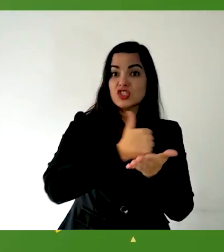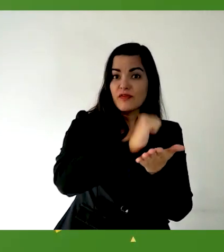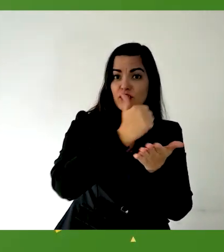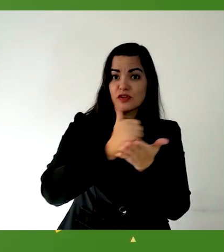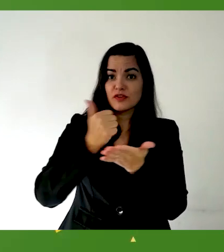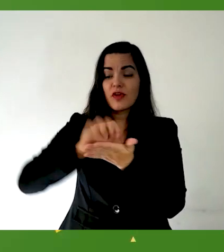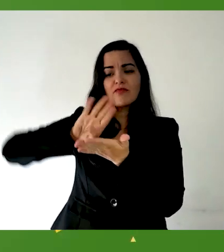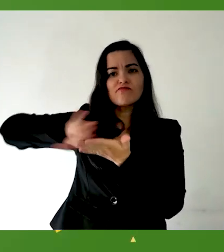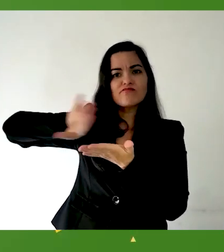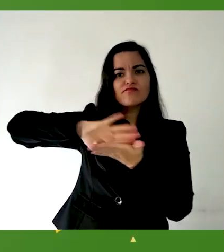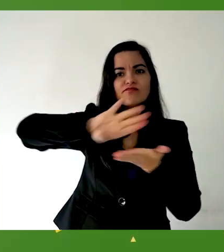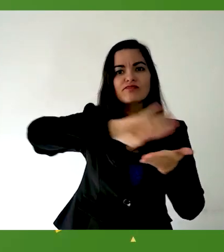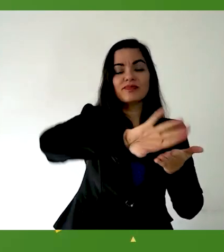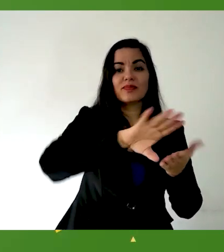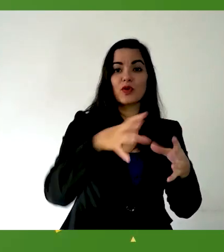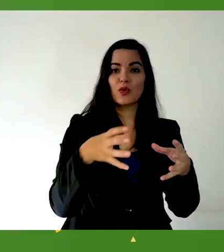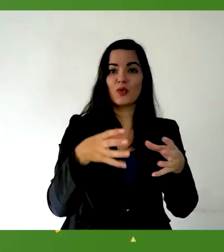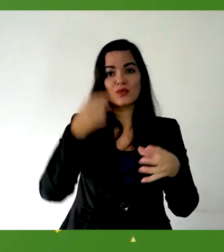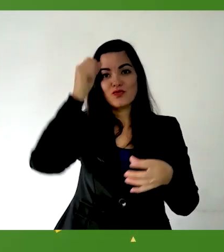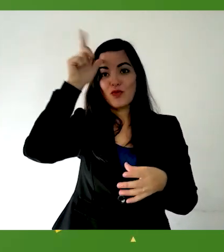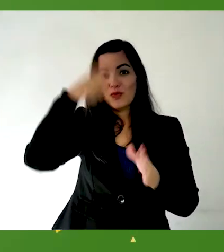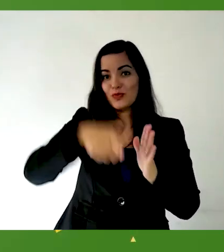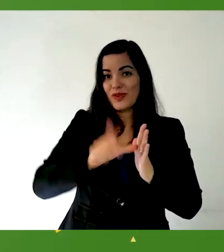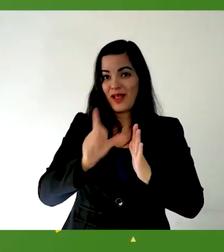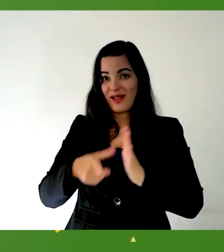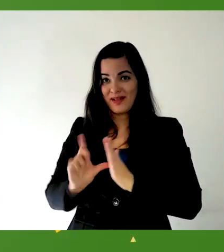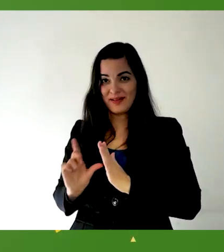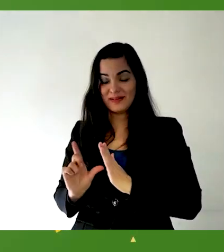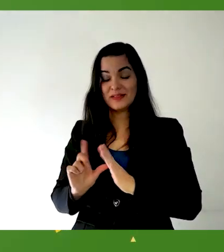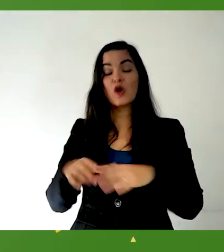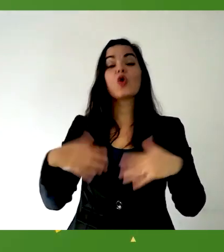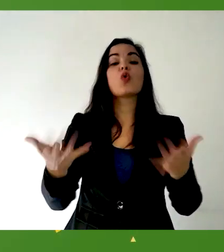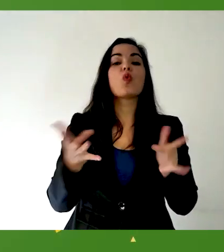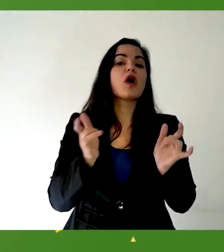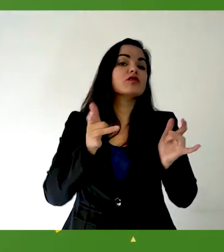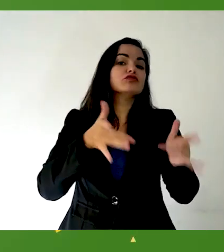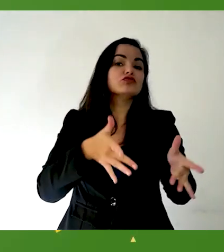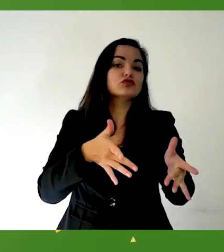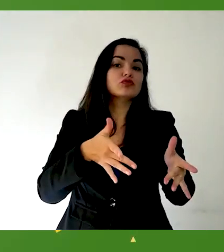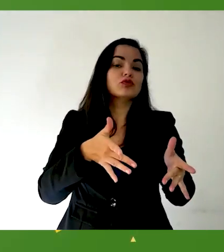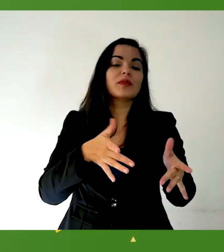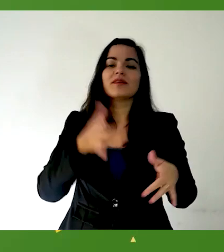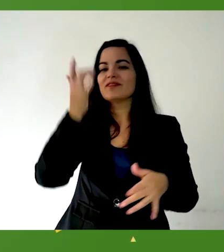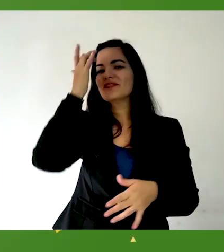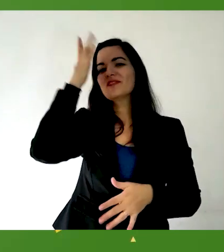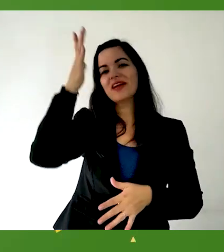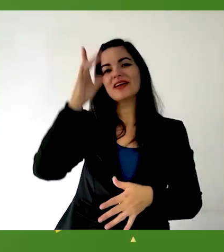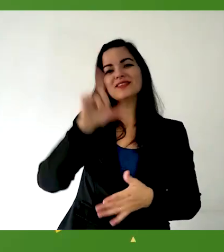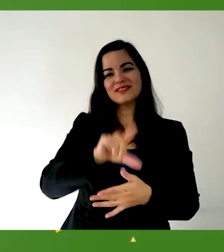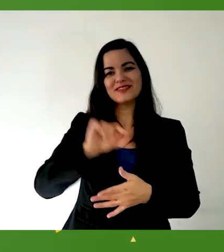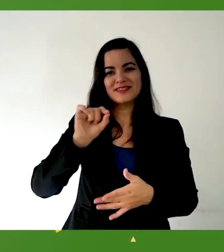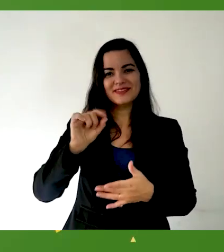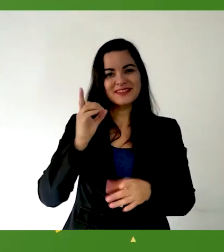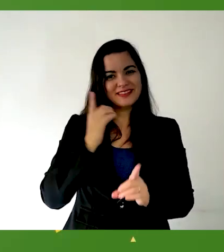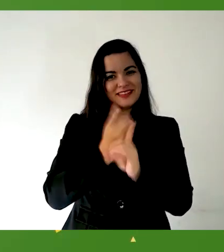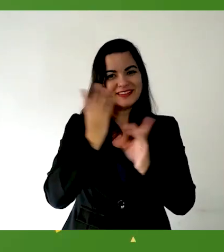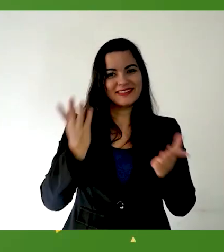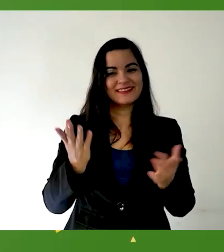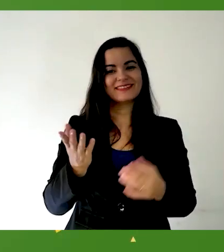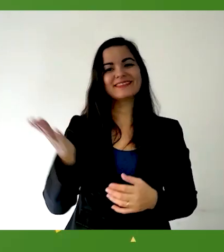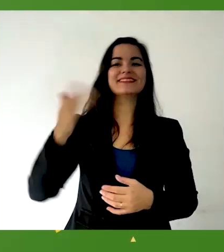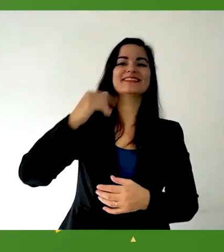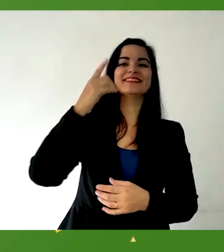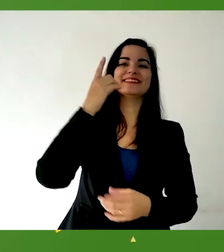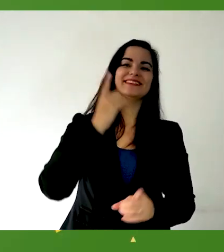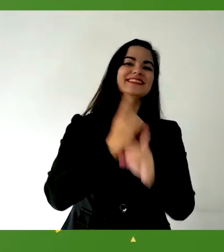foram nas culturas anteriores, vê quais as que sobram, daí fica mais fácil.